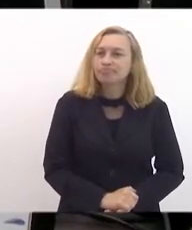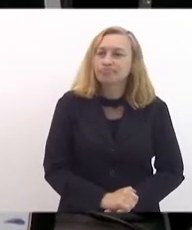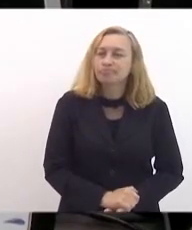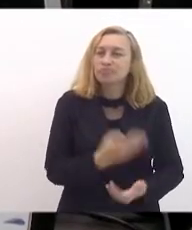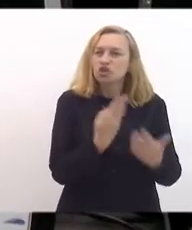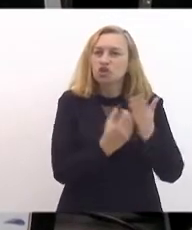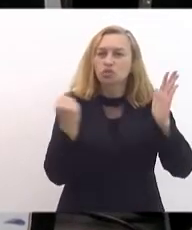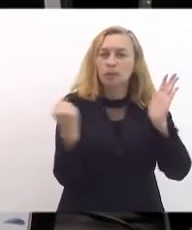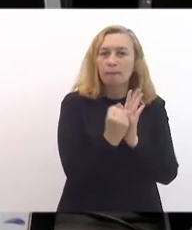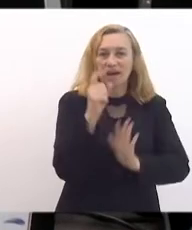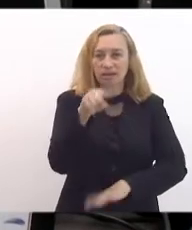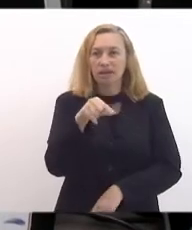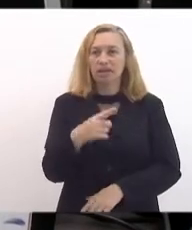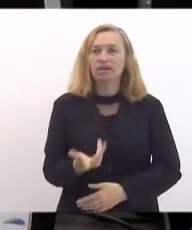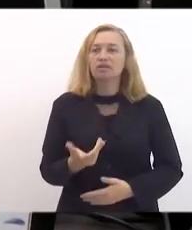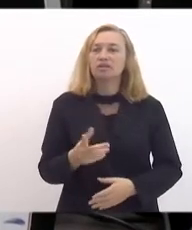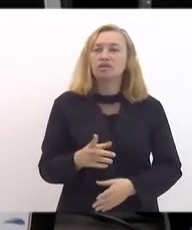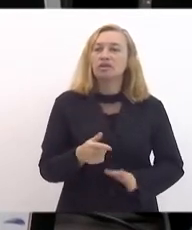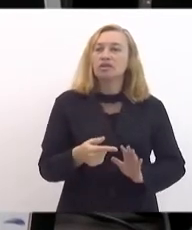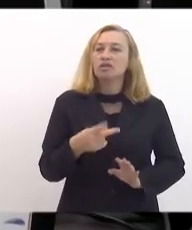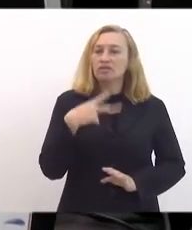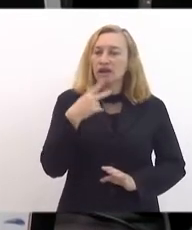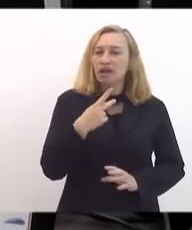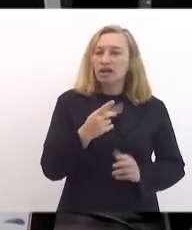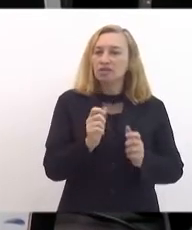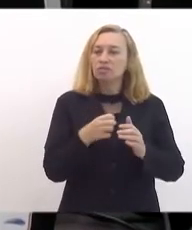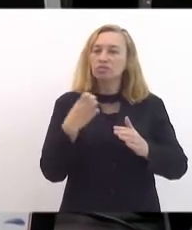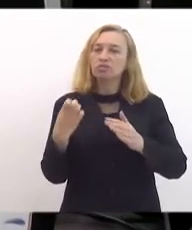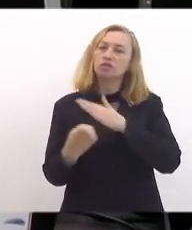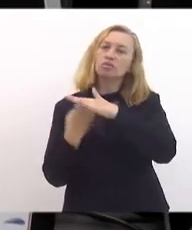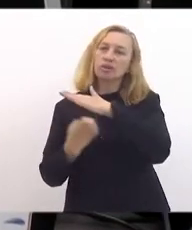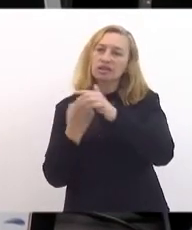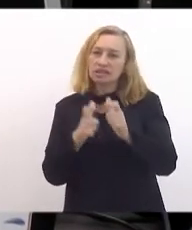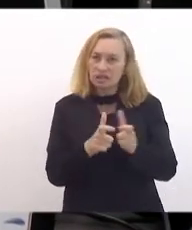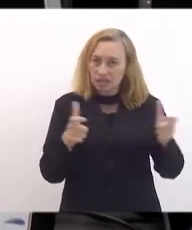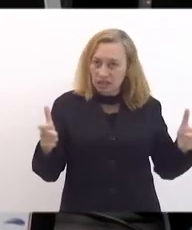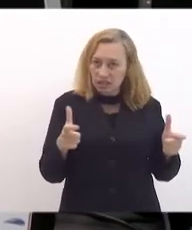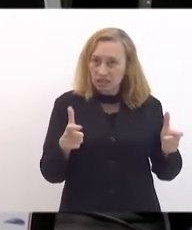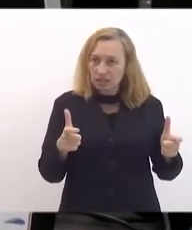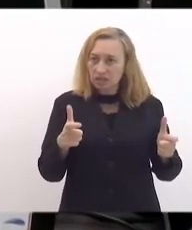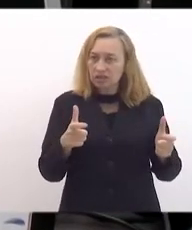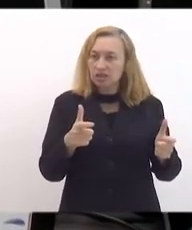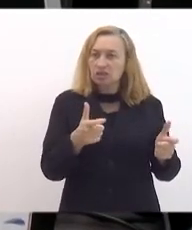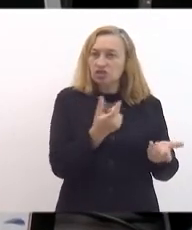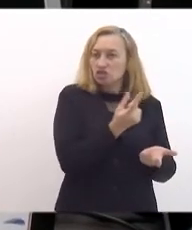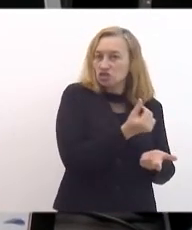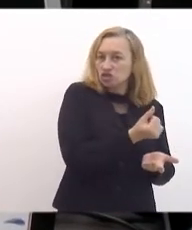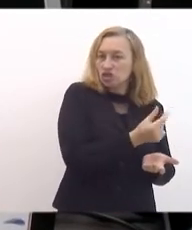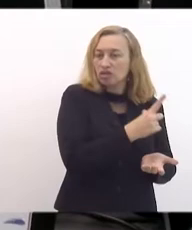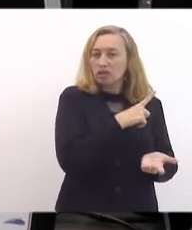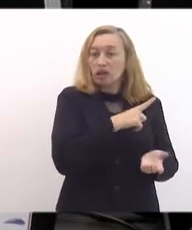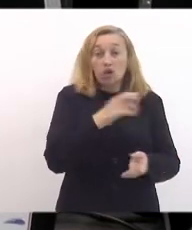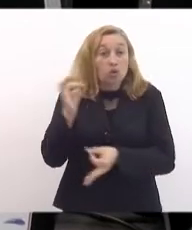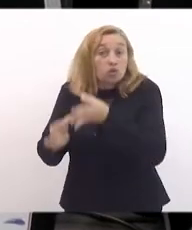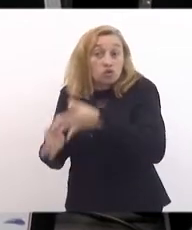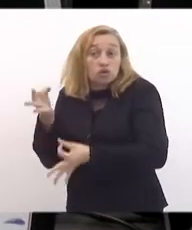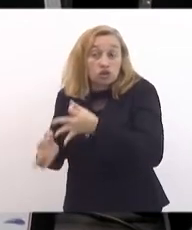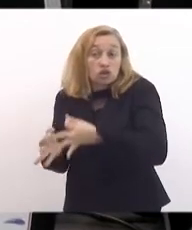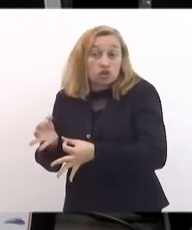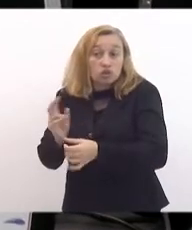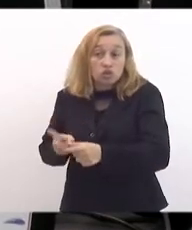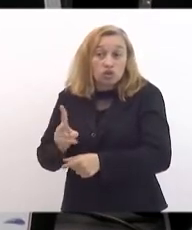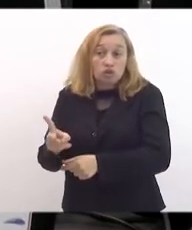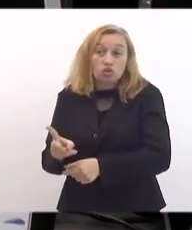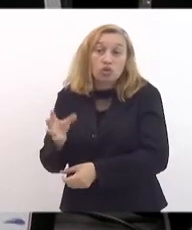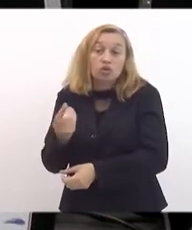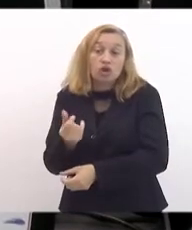impacto né foi colocado a questão de uma grande empresa que tá com tá com benefício e o judiciário Manteve o